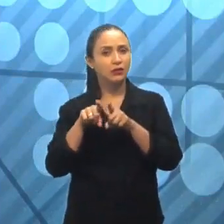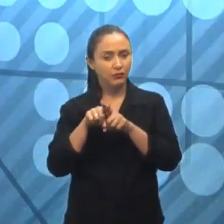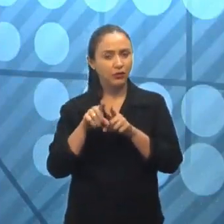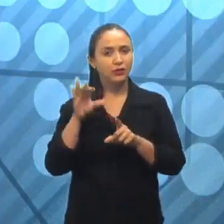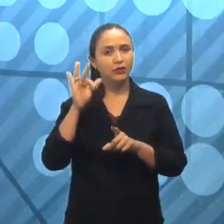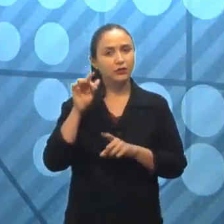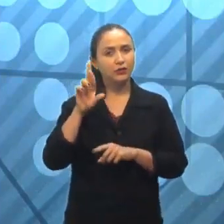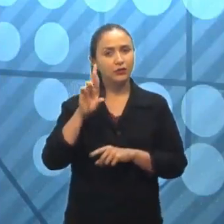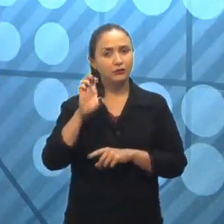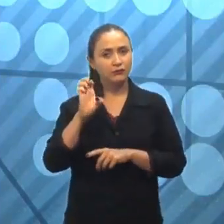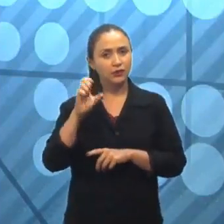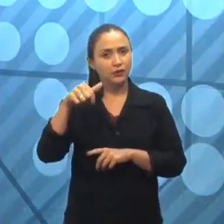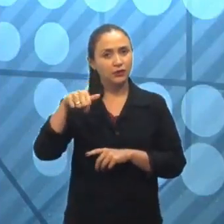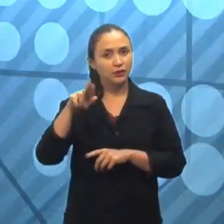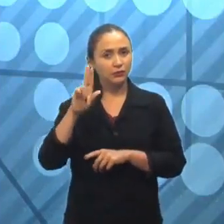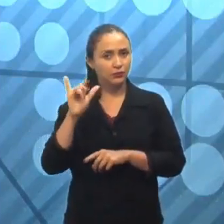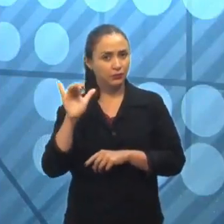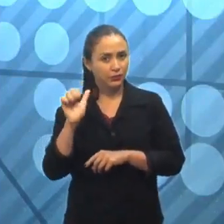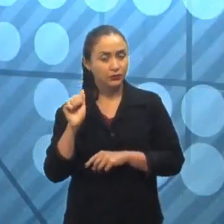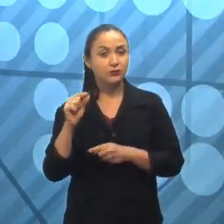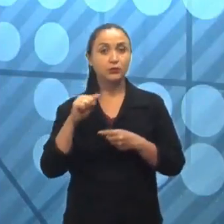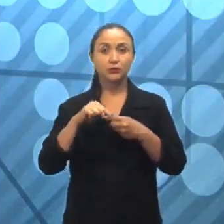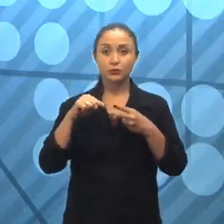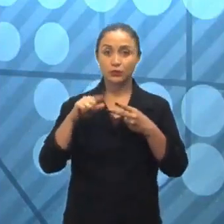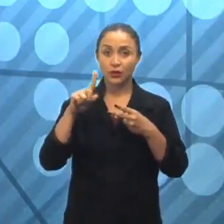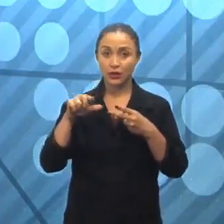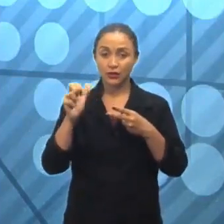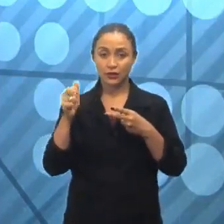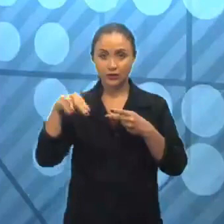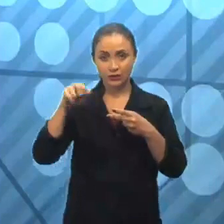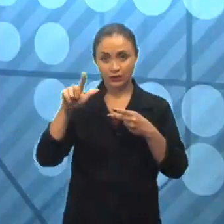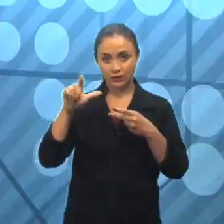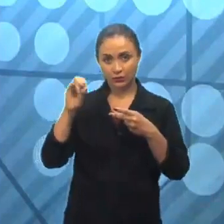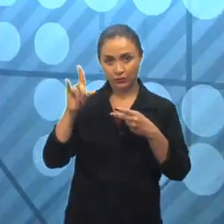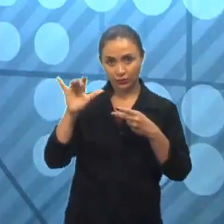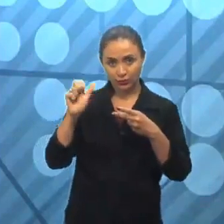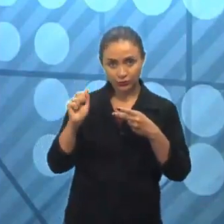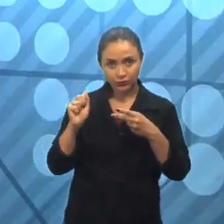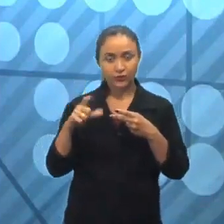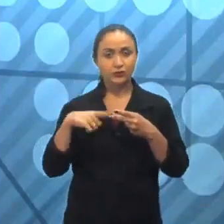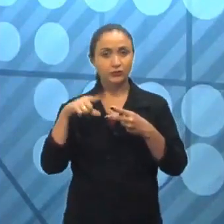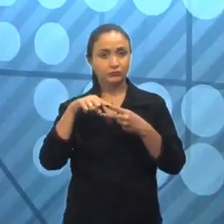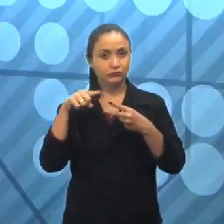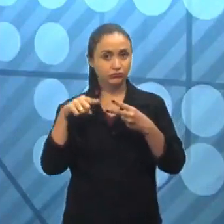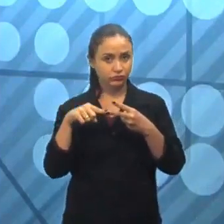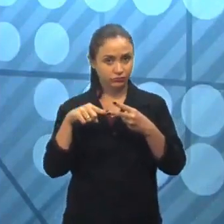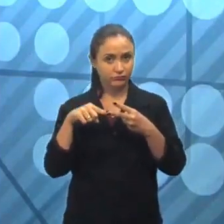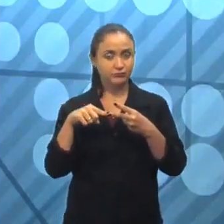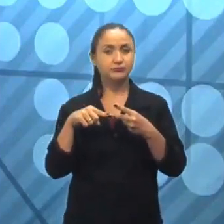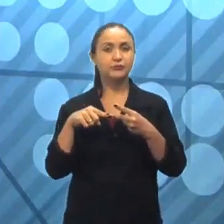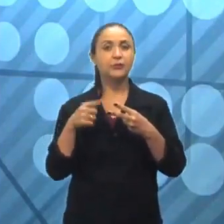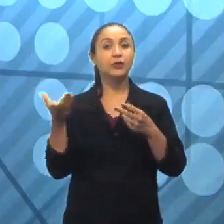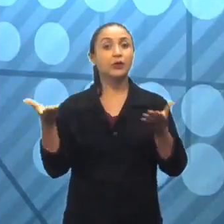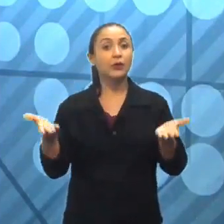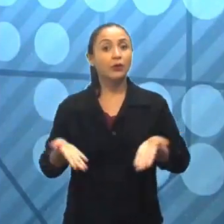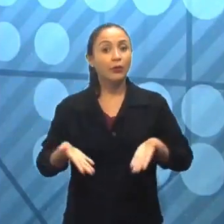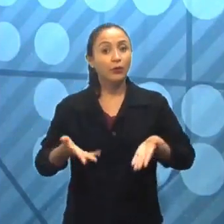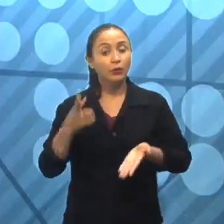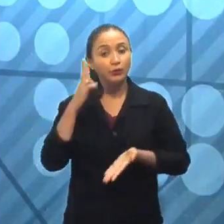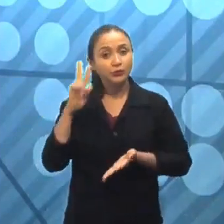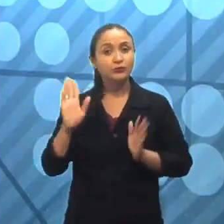utilizando o multisim. Essas duas modulações analógicas, onde a portadora e a mensagem são analógicas. E hoje você